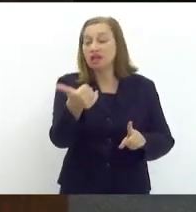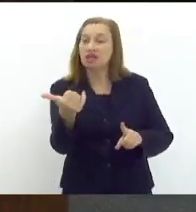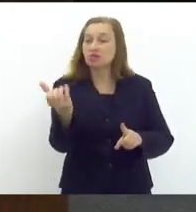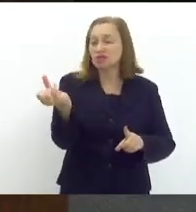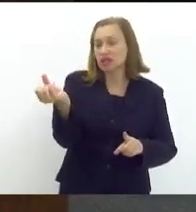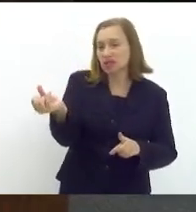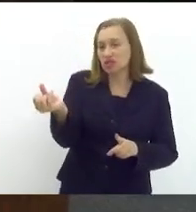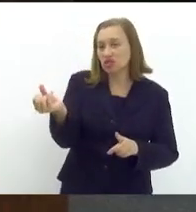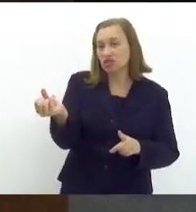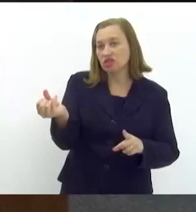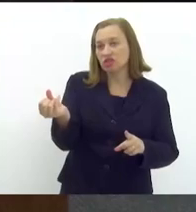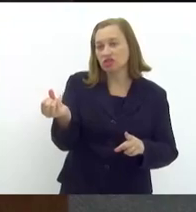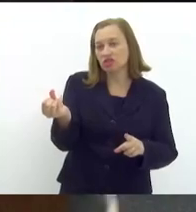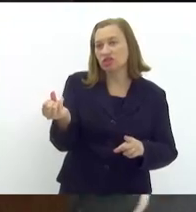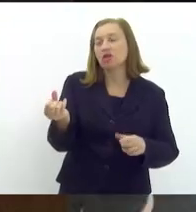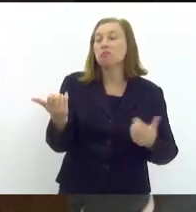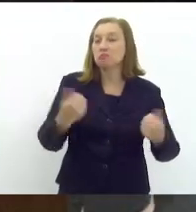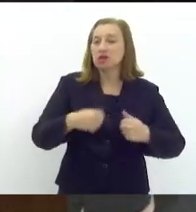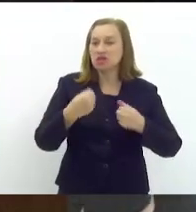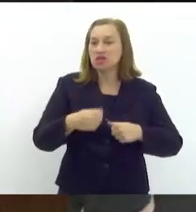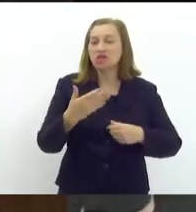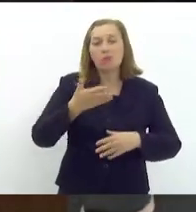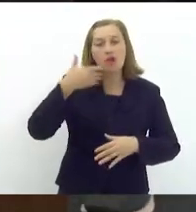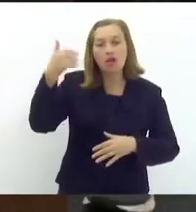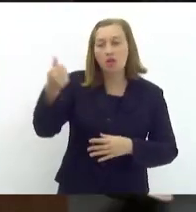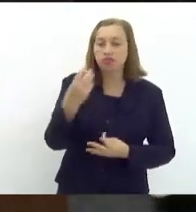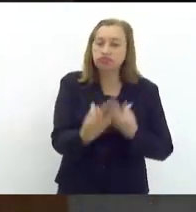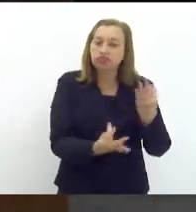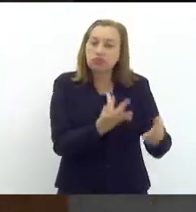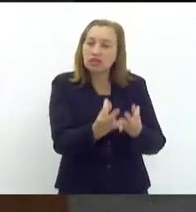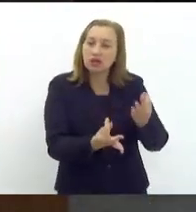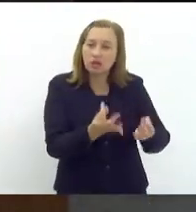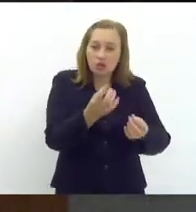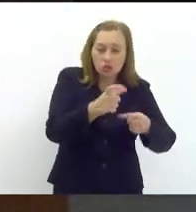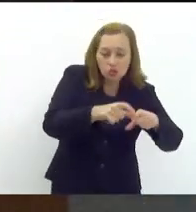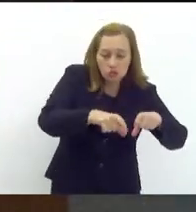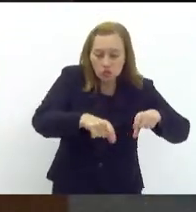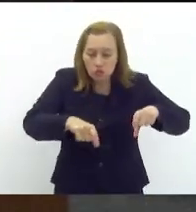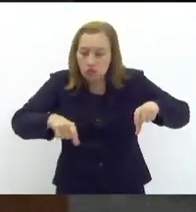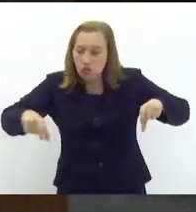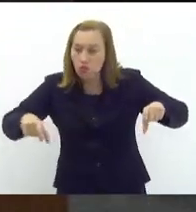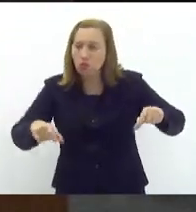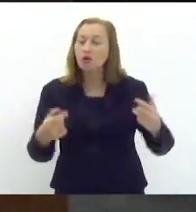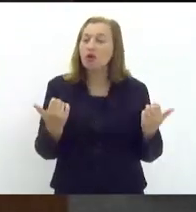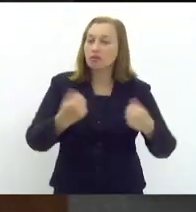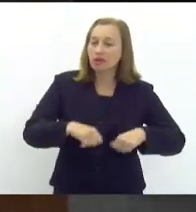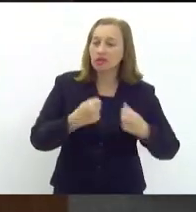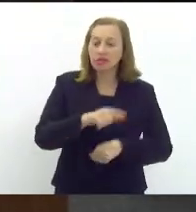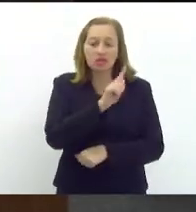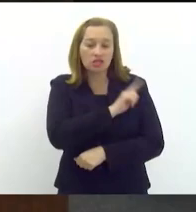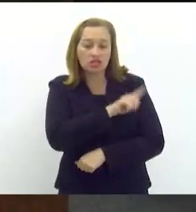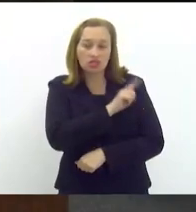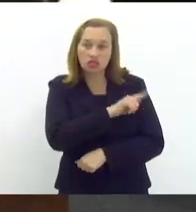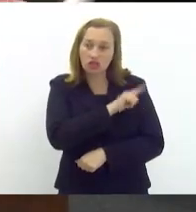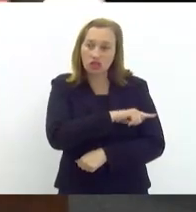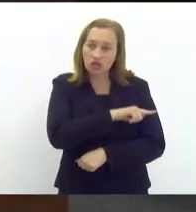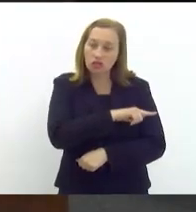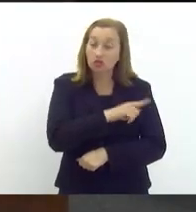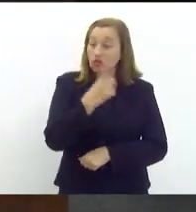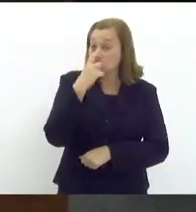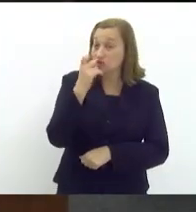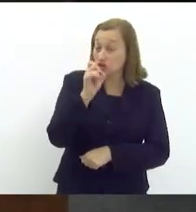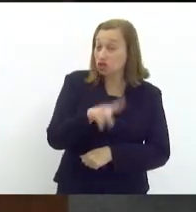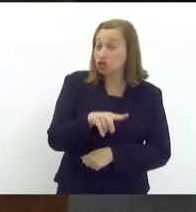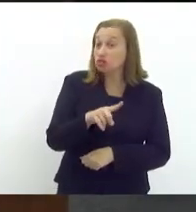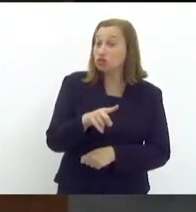melhorar o tratamento de esgoto precisa melhorar a gestão dos resíduos sólidos são outros critérios